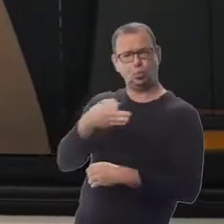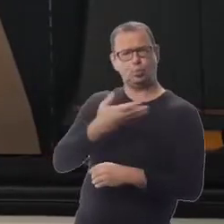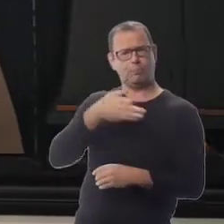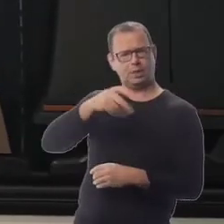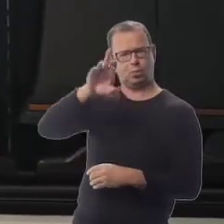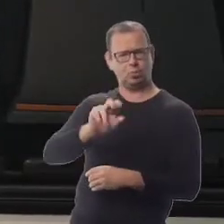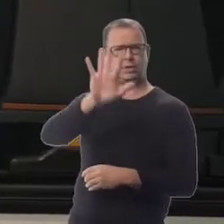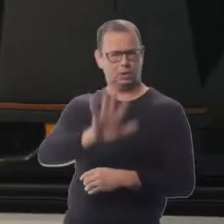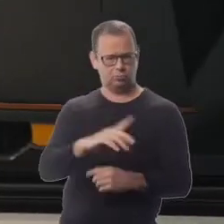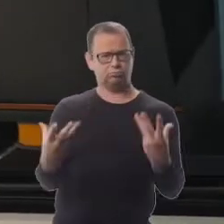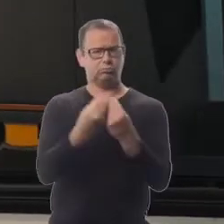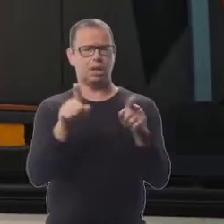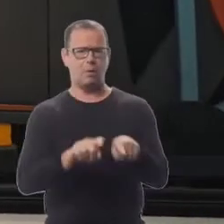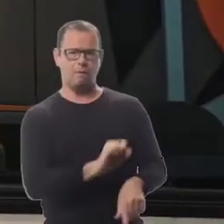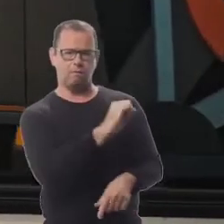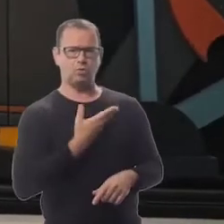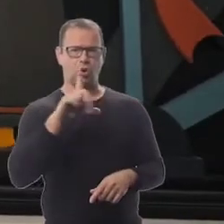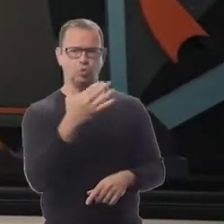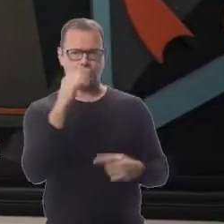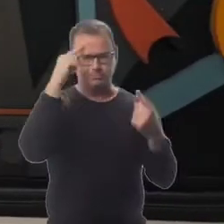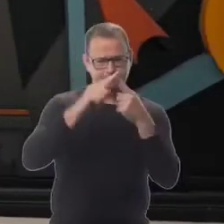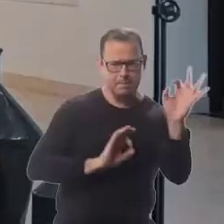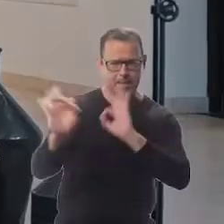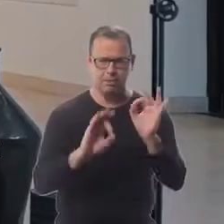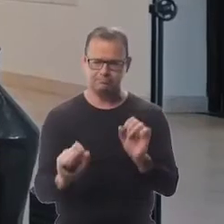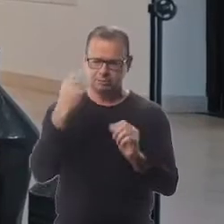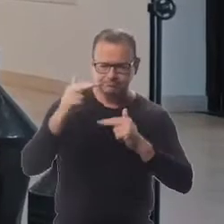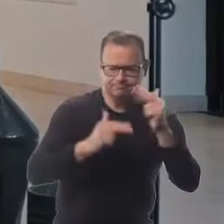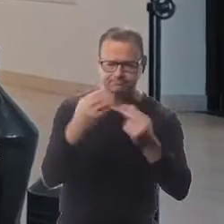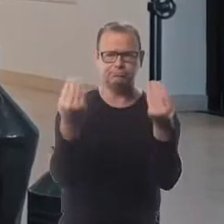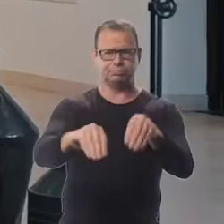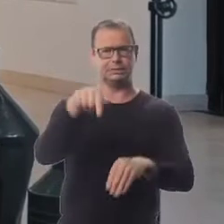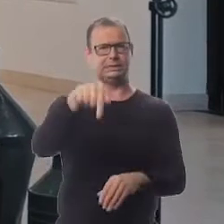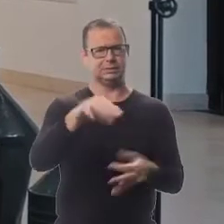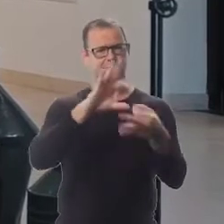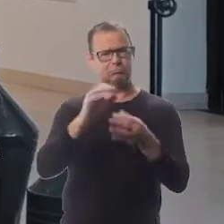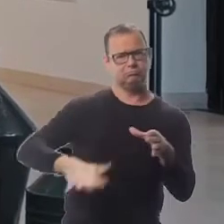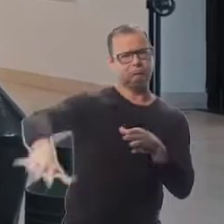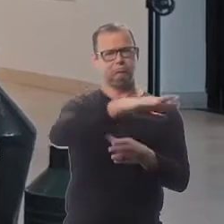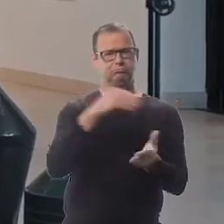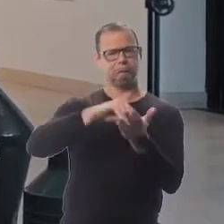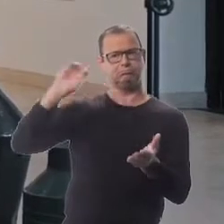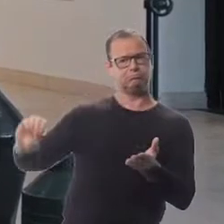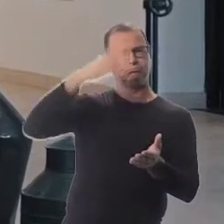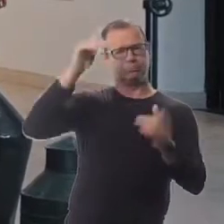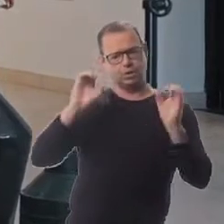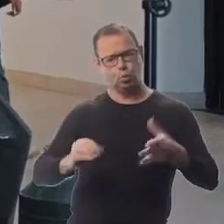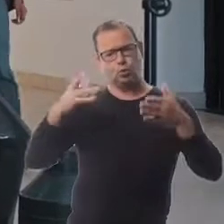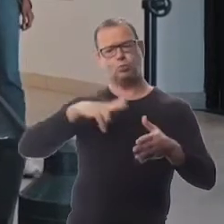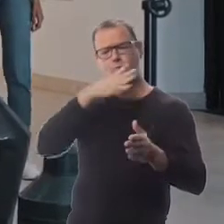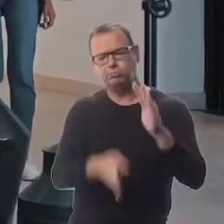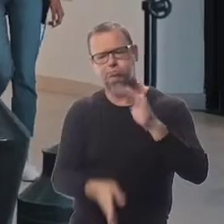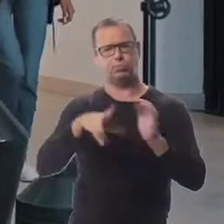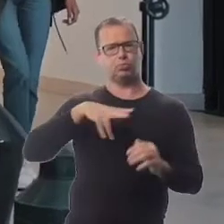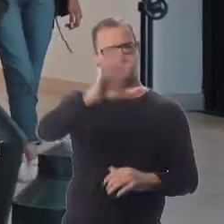trono, este seria o primeiro contacto que teriam com o novo meio de transporte, vindo a tornar-se pioneiros com a introdução do comboio